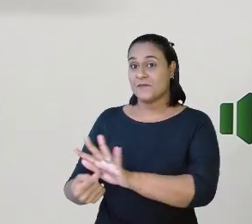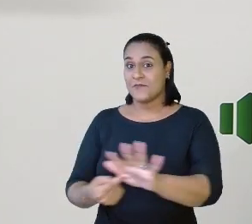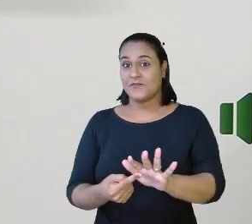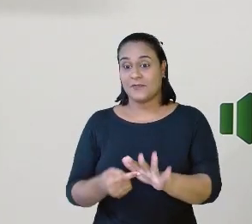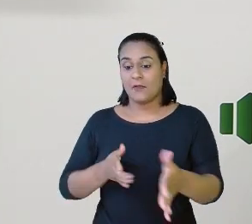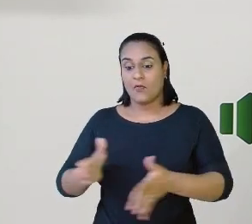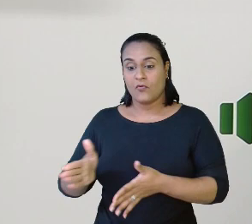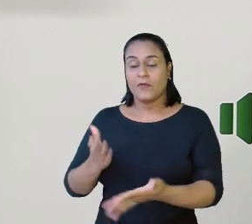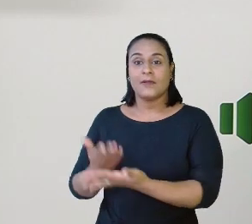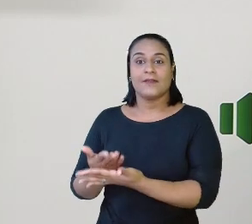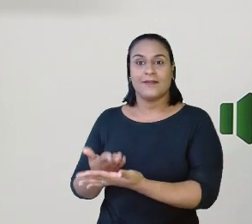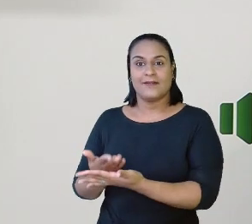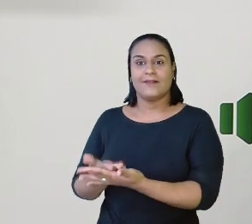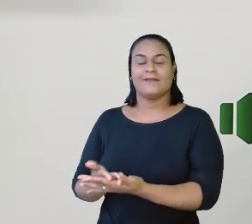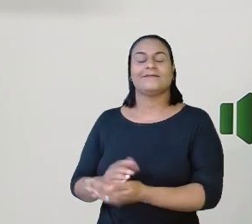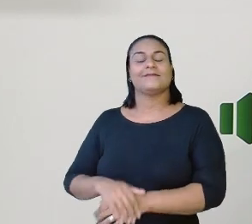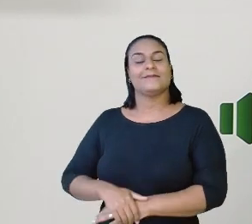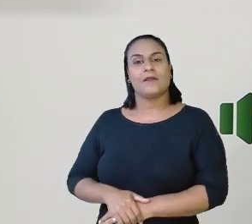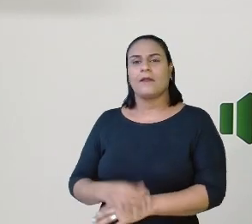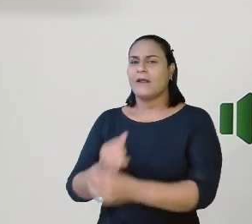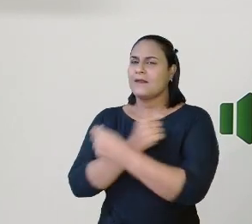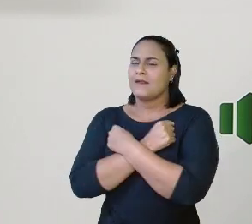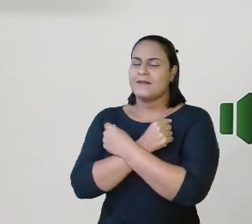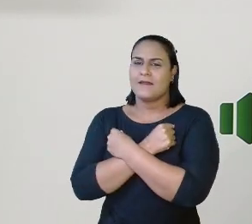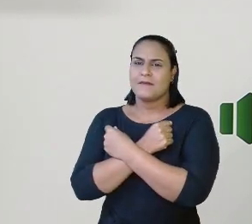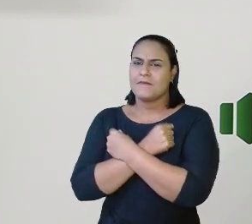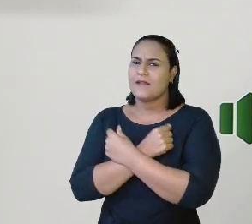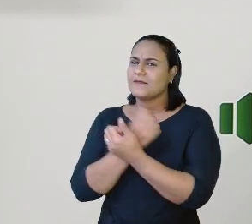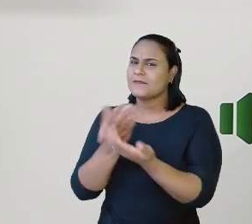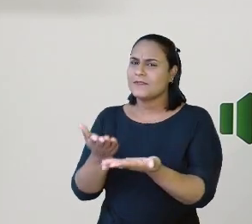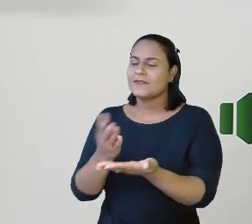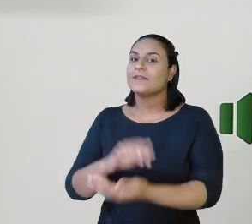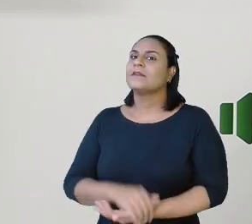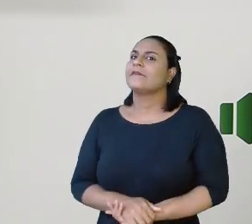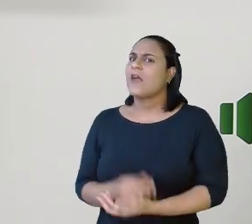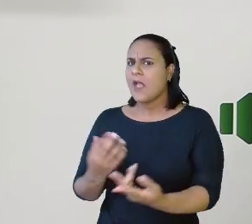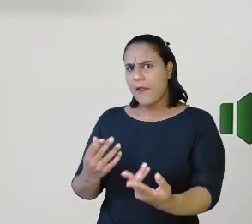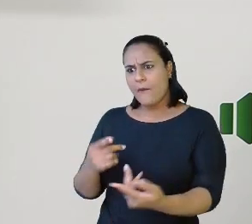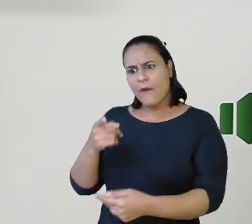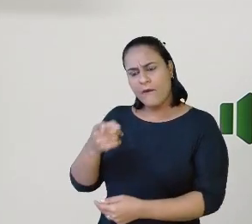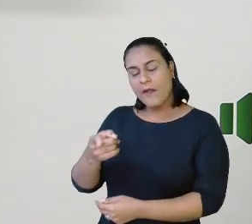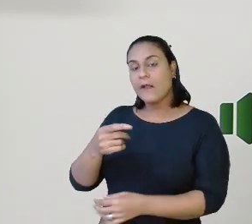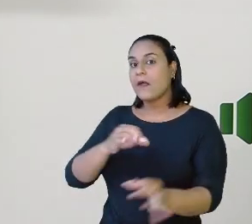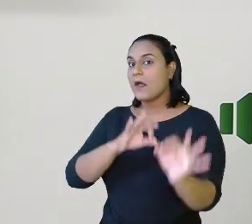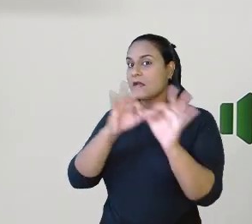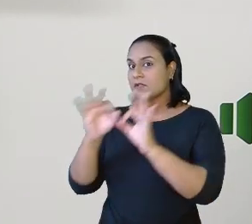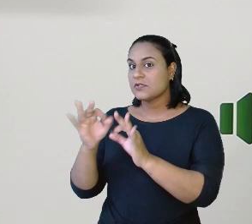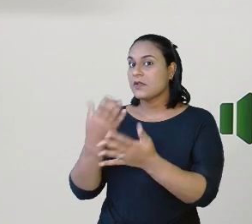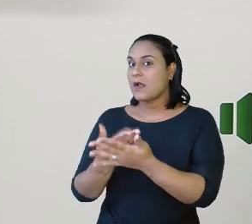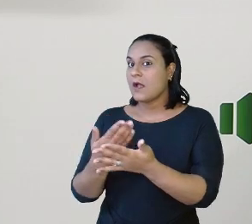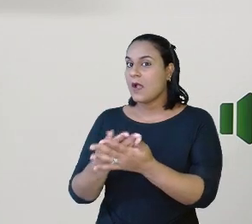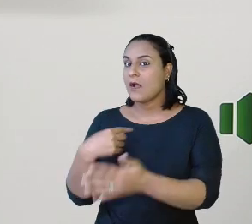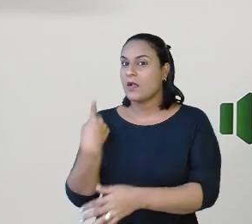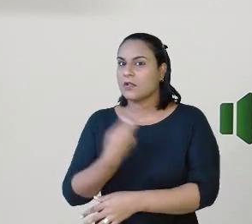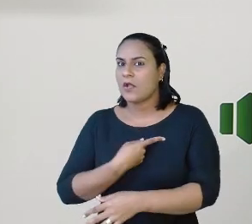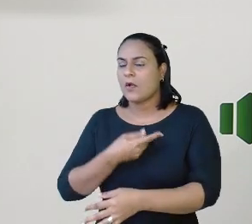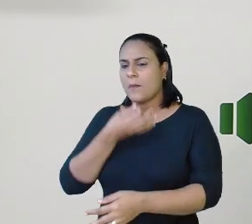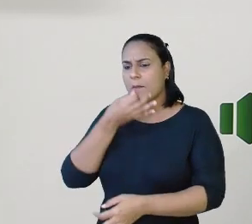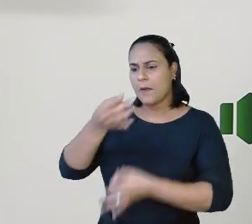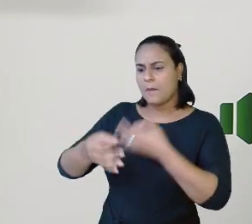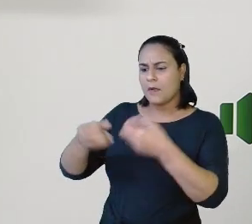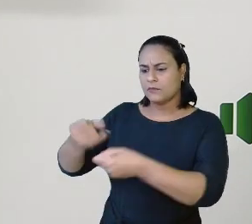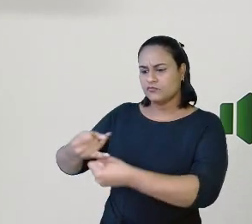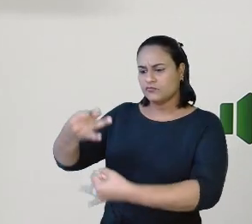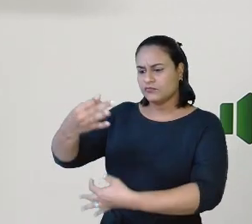trazidos nessa aula. Então, Maria Clara, grande abraço. Então, faz que nem ela, assista as nossas aulas, comenta, que